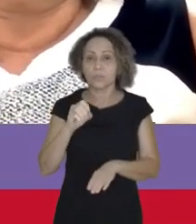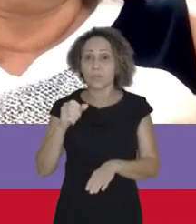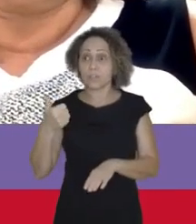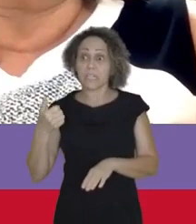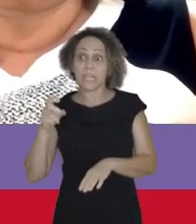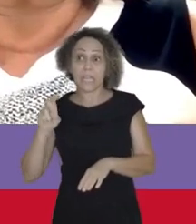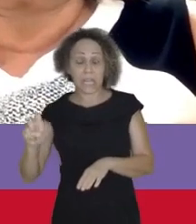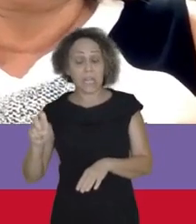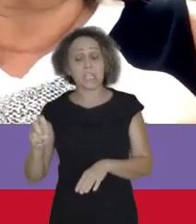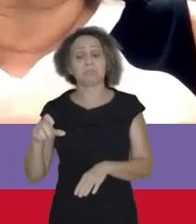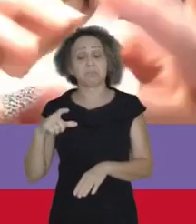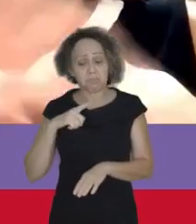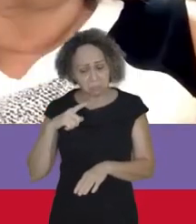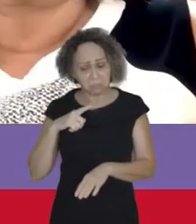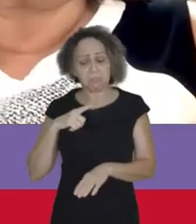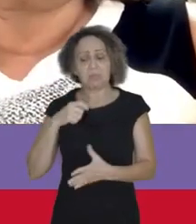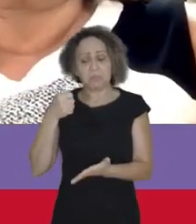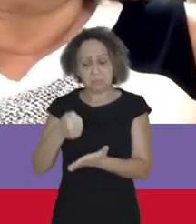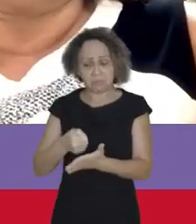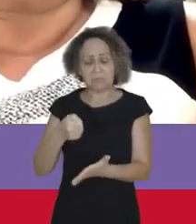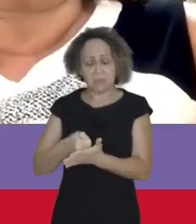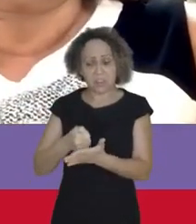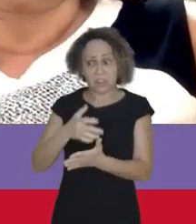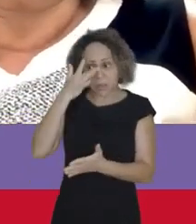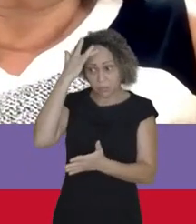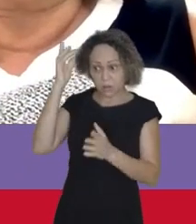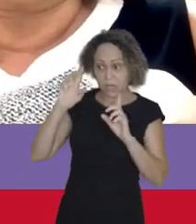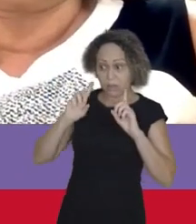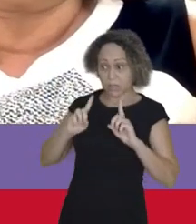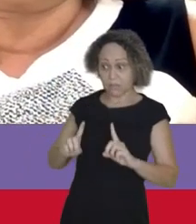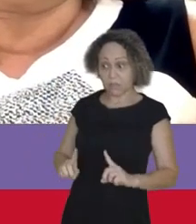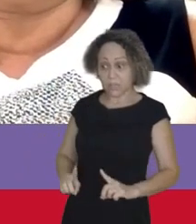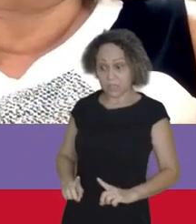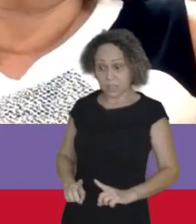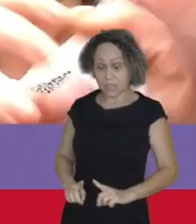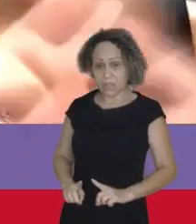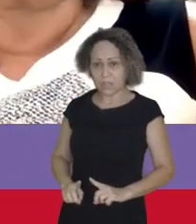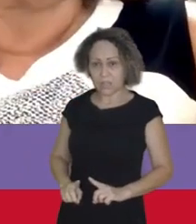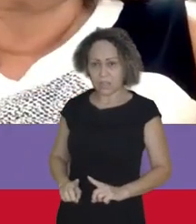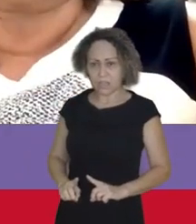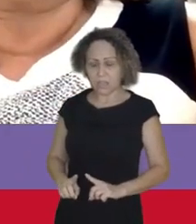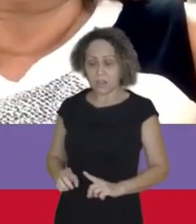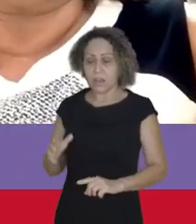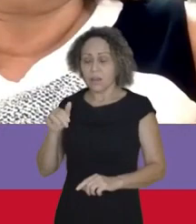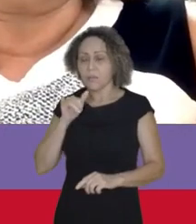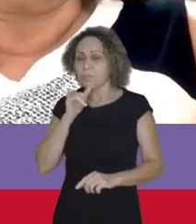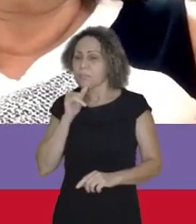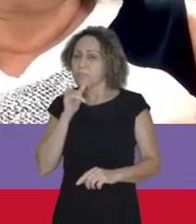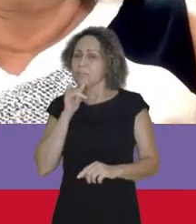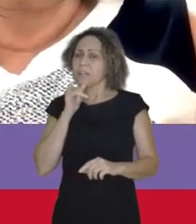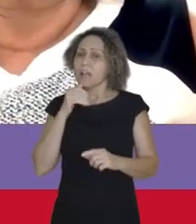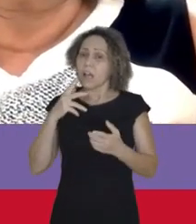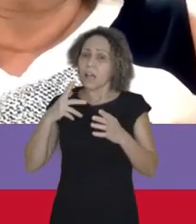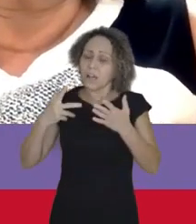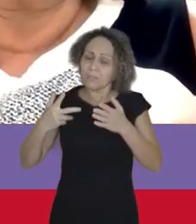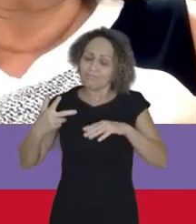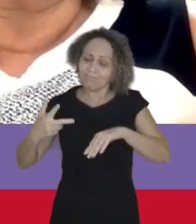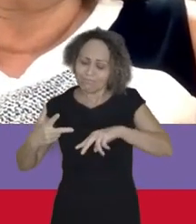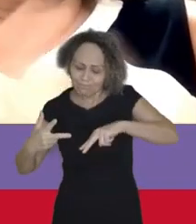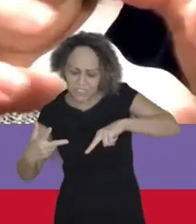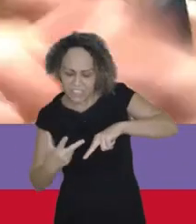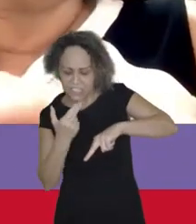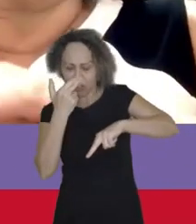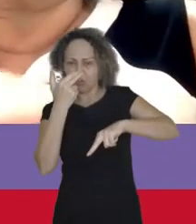intervenções forçadas em mulheres com deficiência para intervenções de esterilização, né?